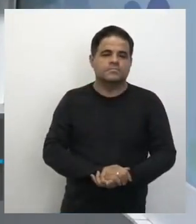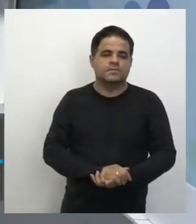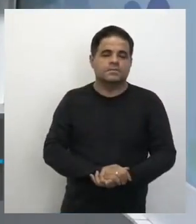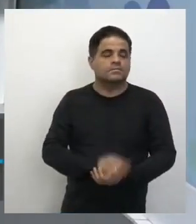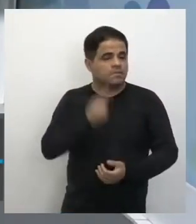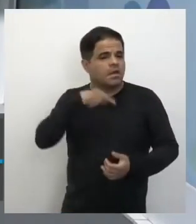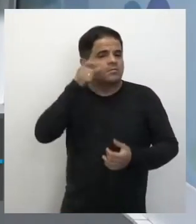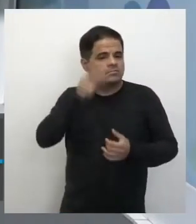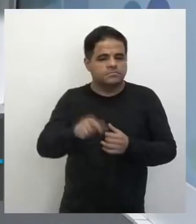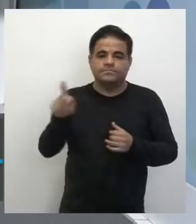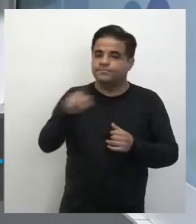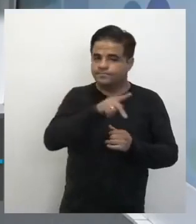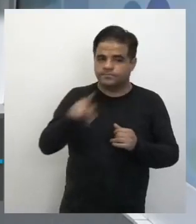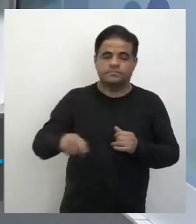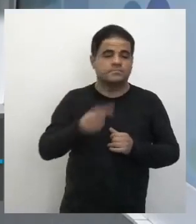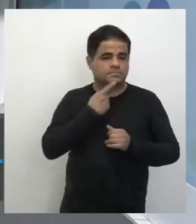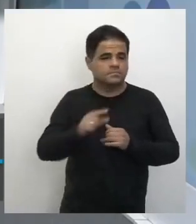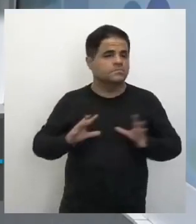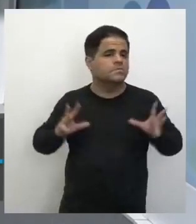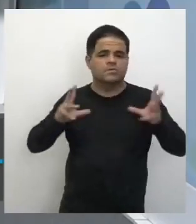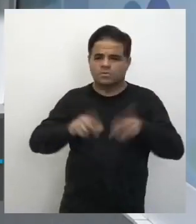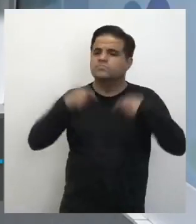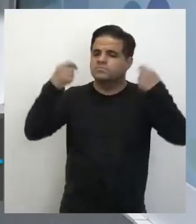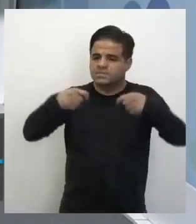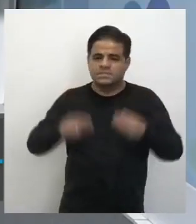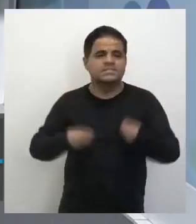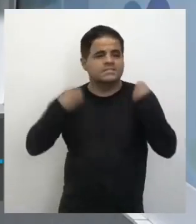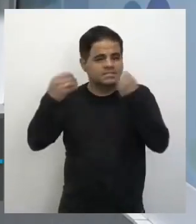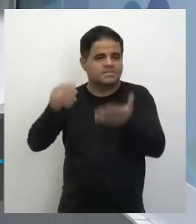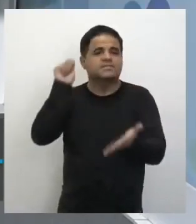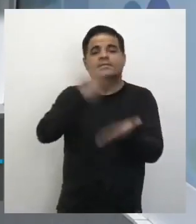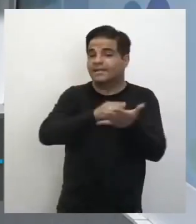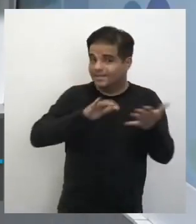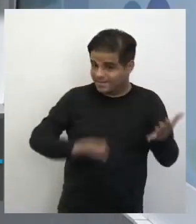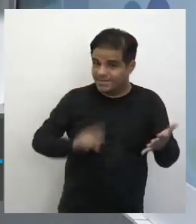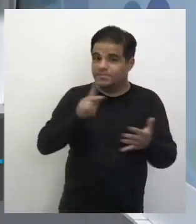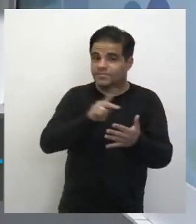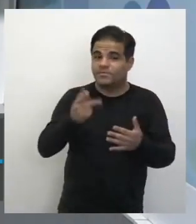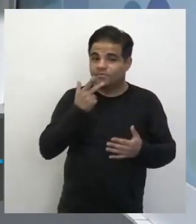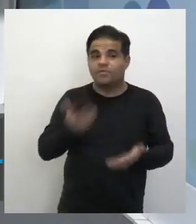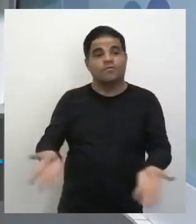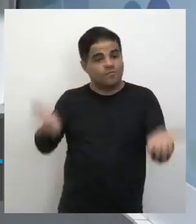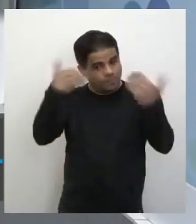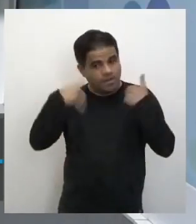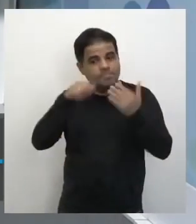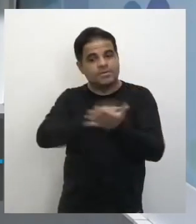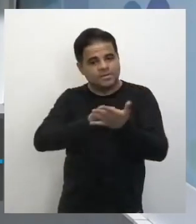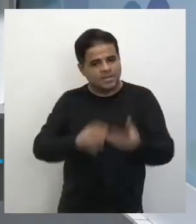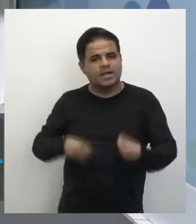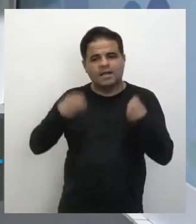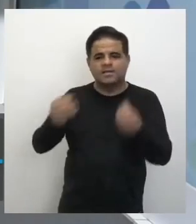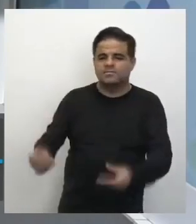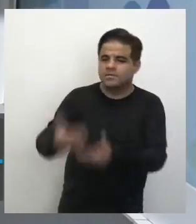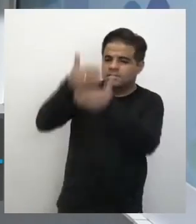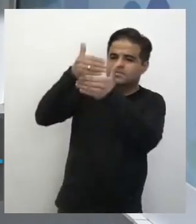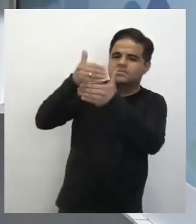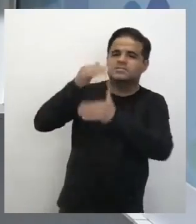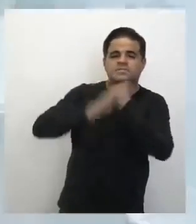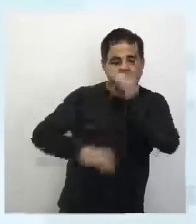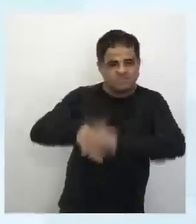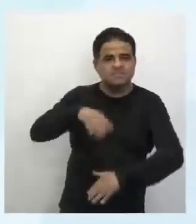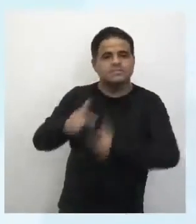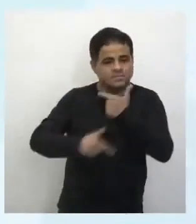achei interessante. O professor disse que todos precisam entregar as atividades. Vamos entregar atividades. Então, por isso, vou pôr na tela aí para vocês. Mão na